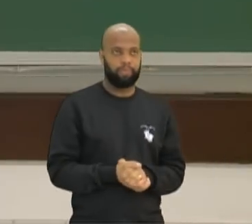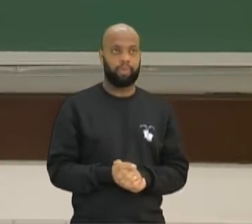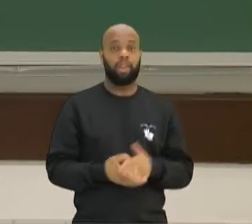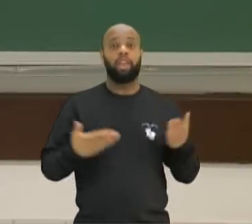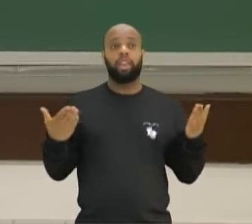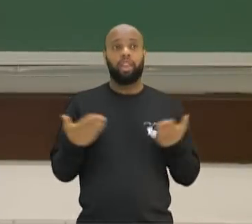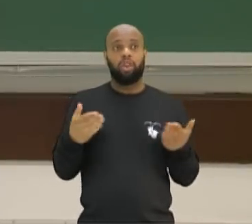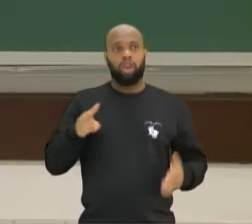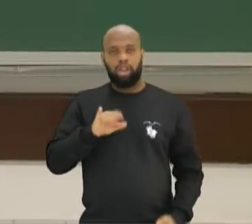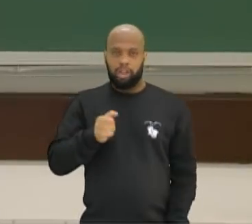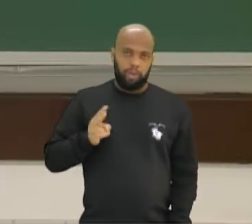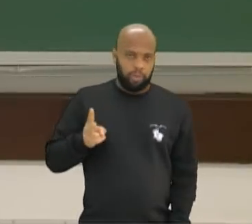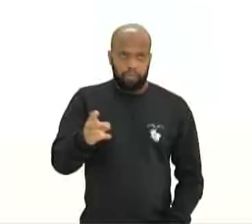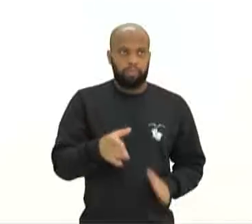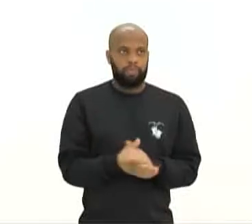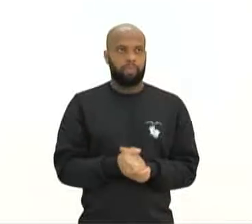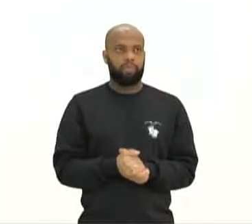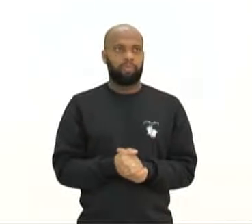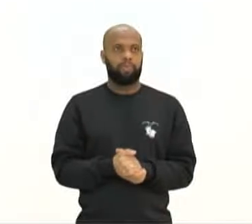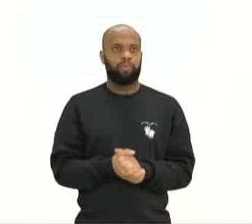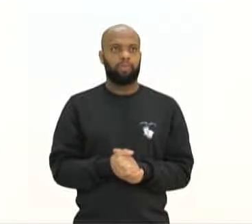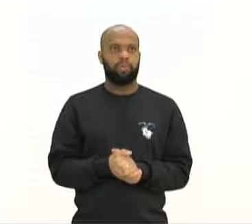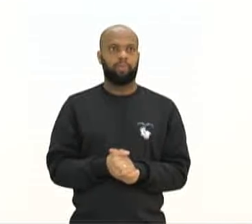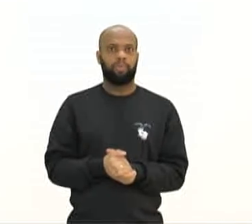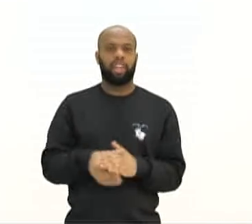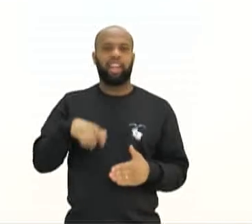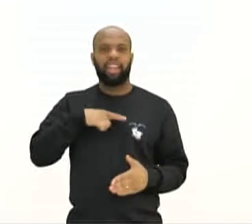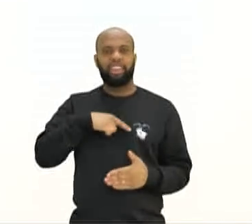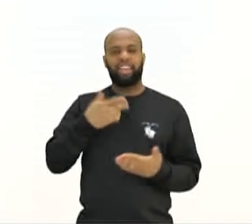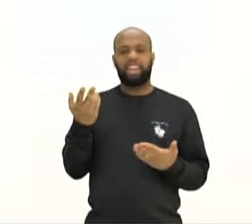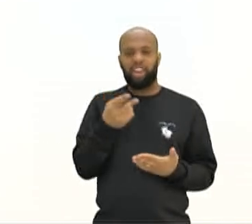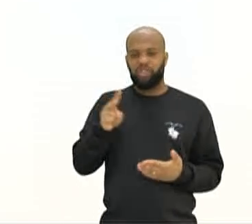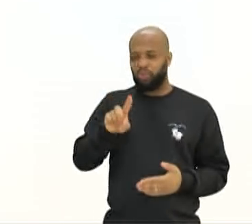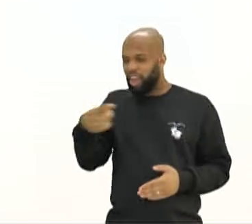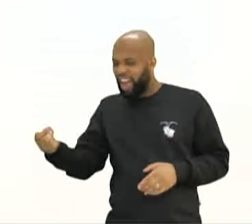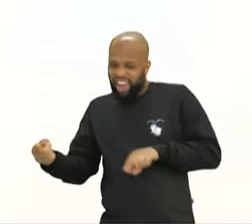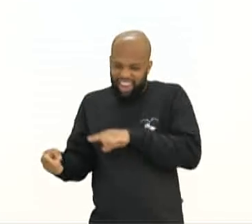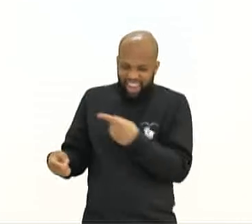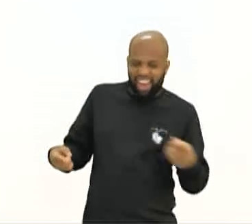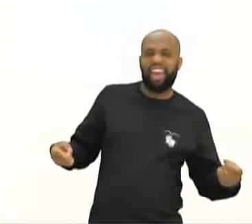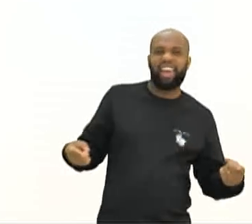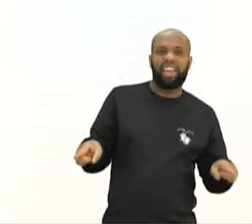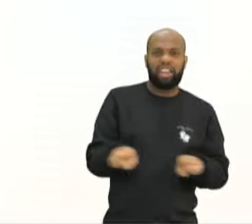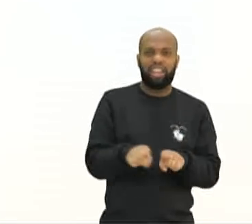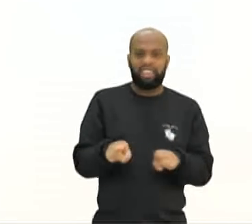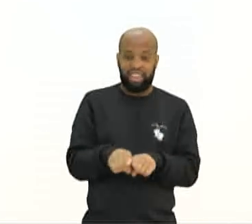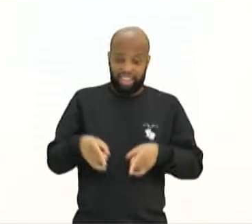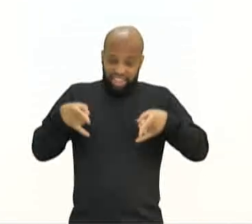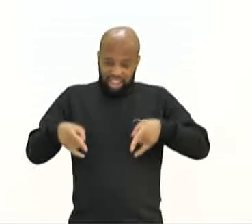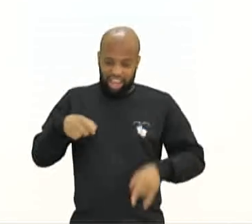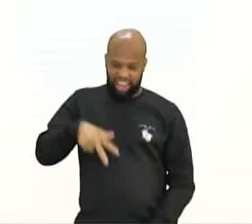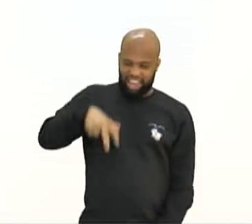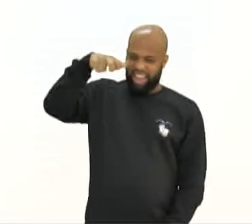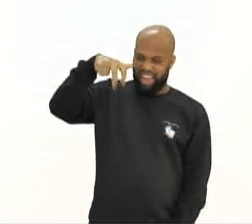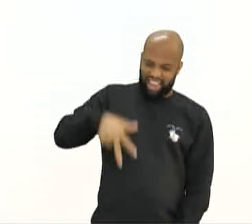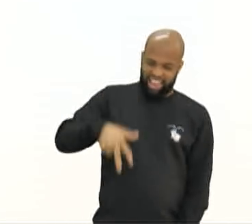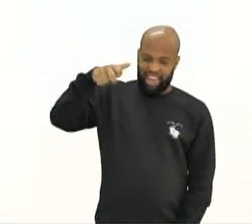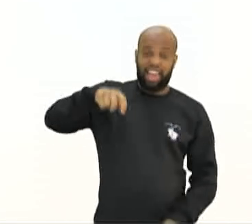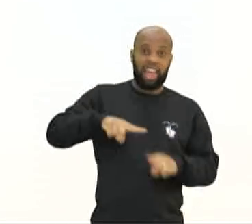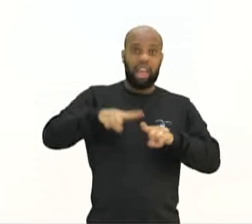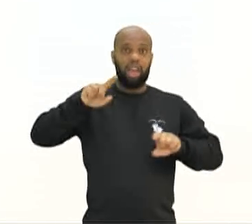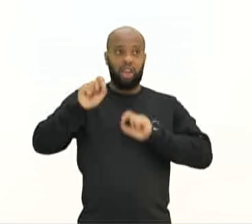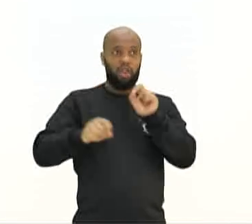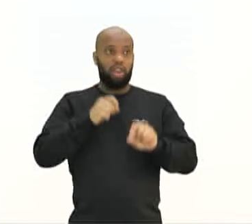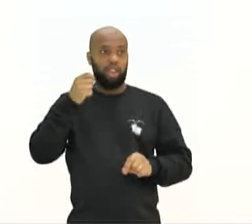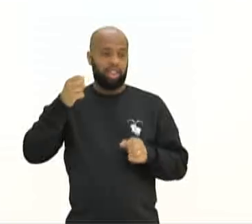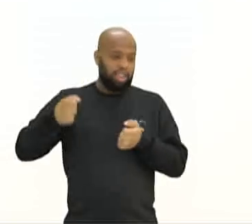nós vamos continuar. Rolaram com ela no tapete, lançaram na cama, atiraram para o alto. Mas quando a princesa resolveu jogar